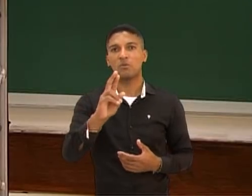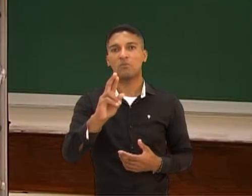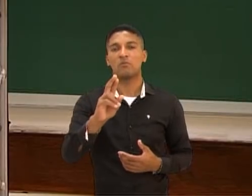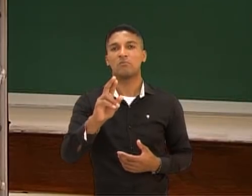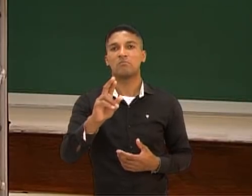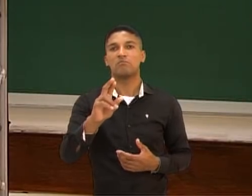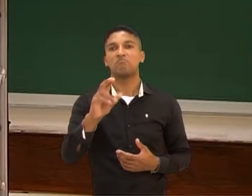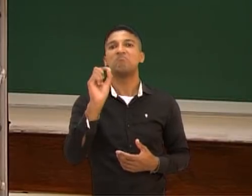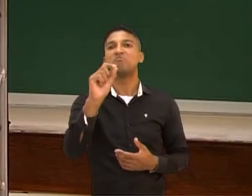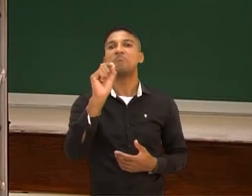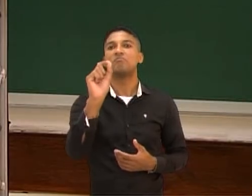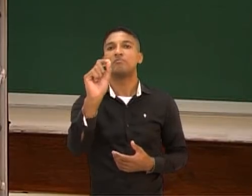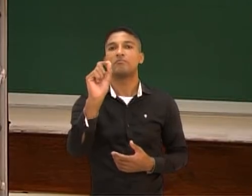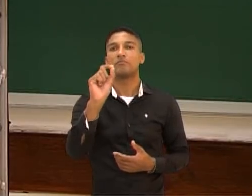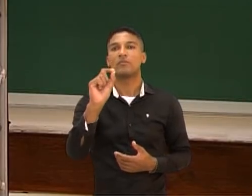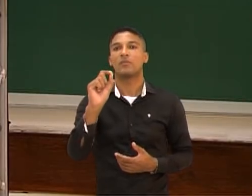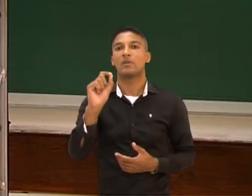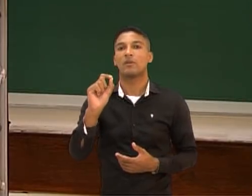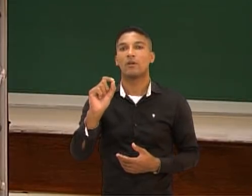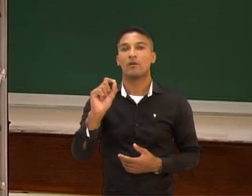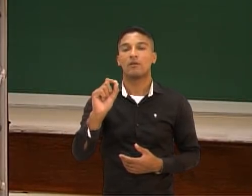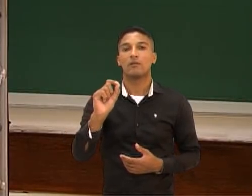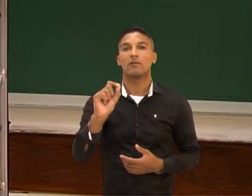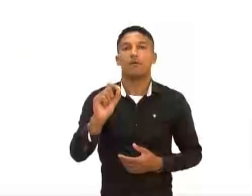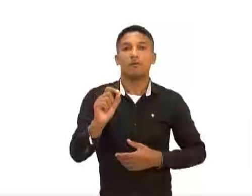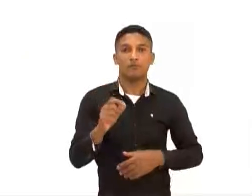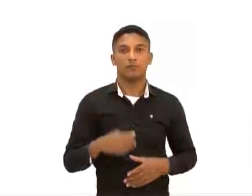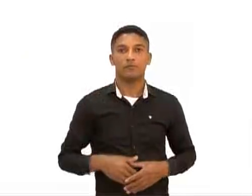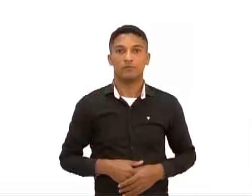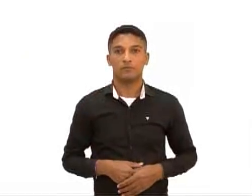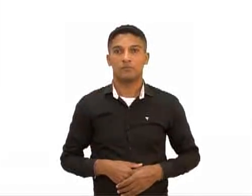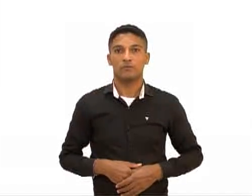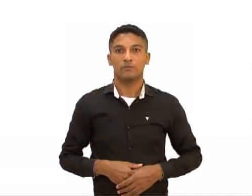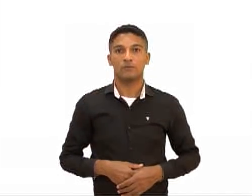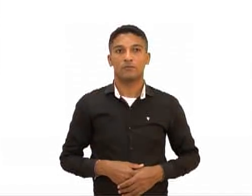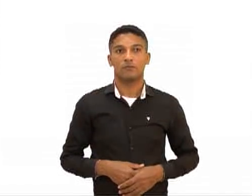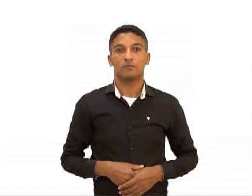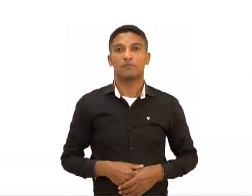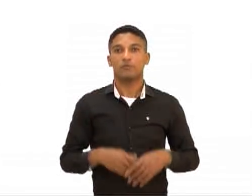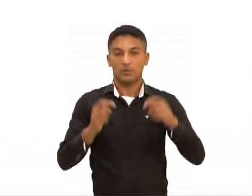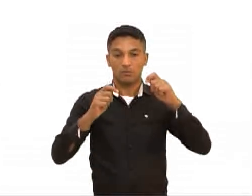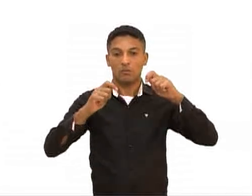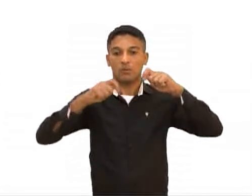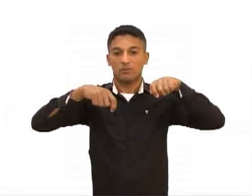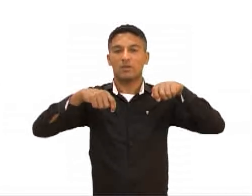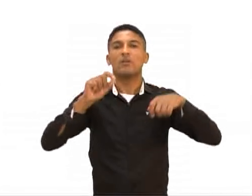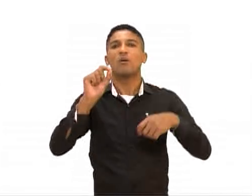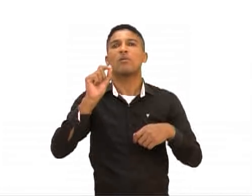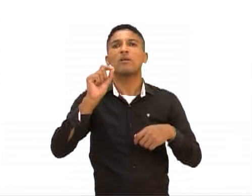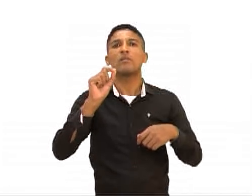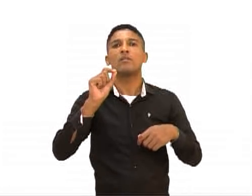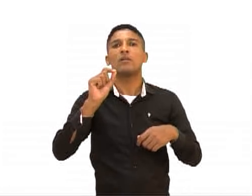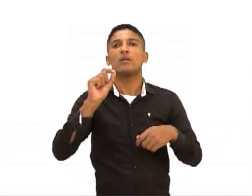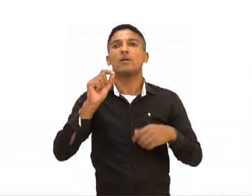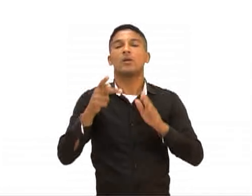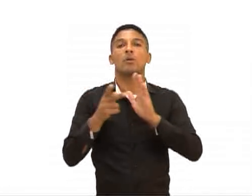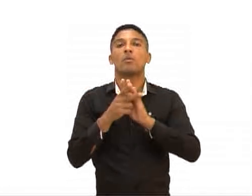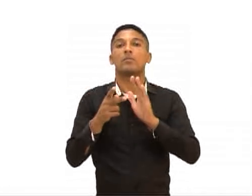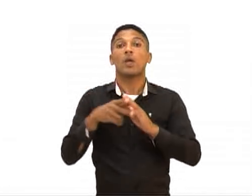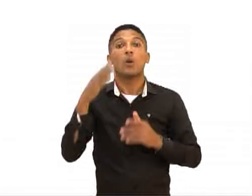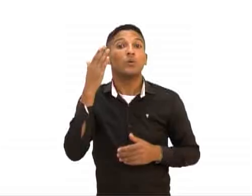né, que tem a mesma ideia, acertou, né? Então, uma possibilidade seria dizer que os saberes,